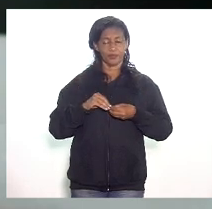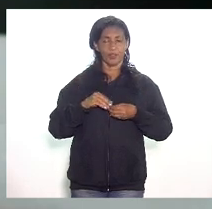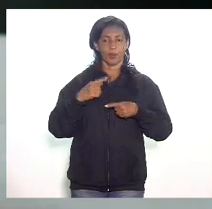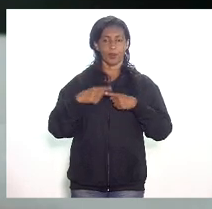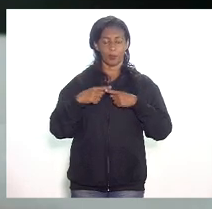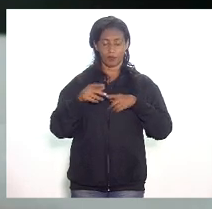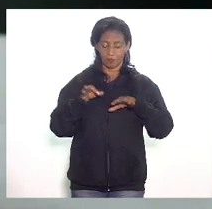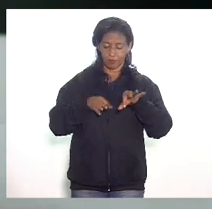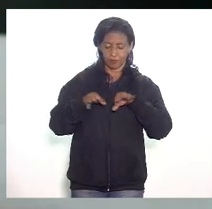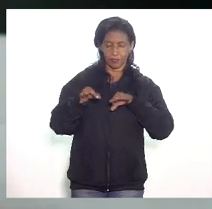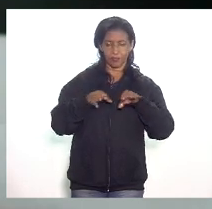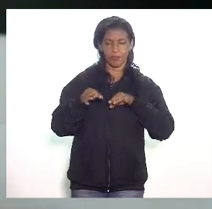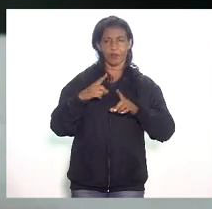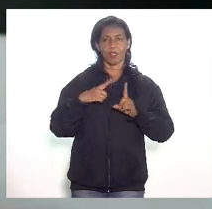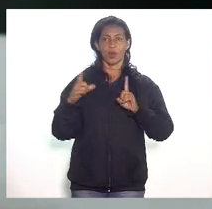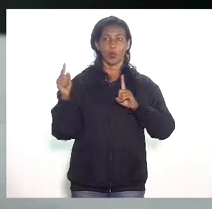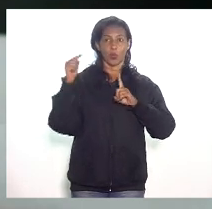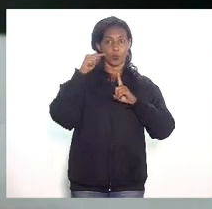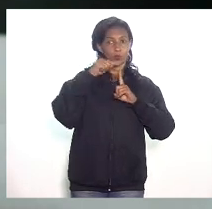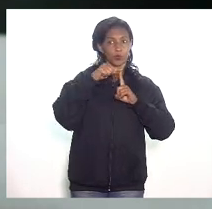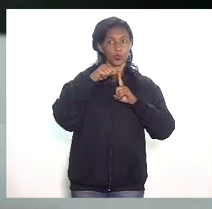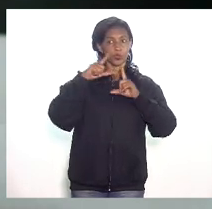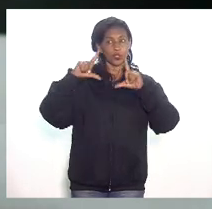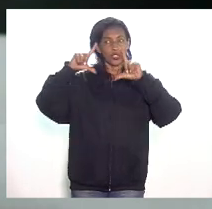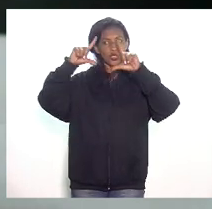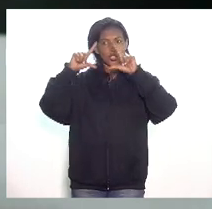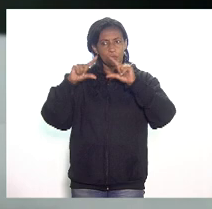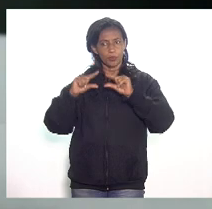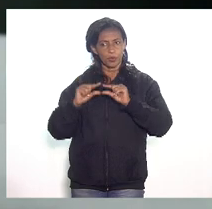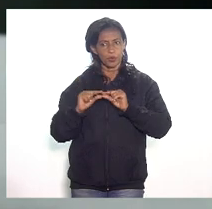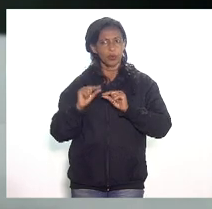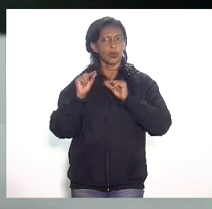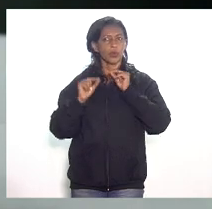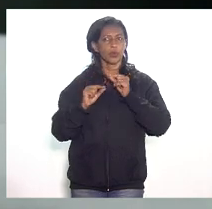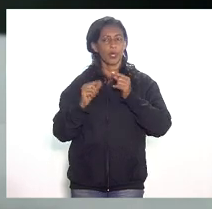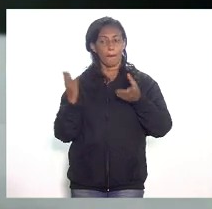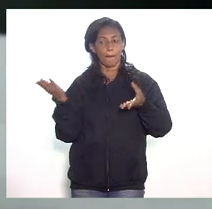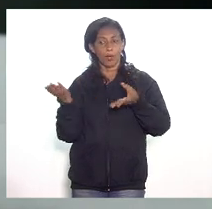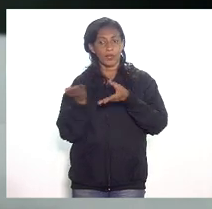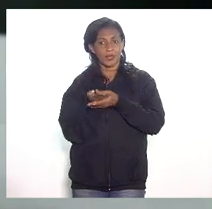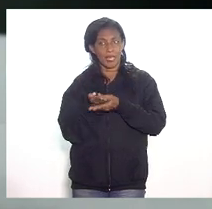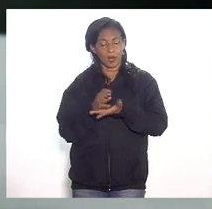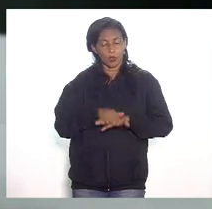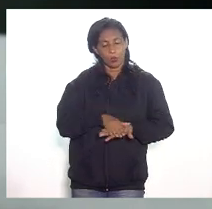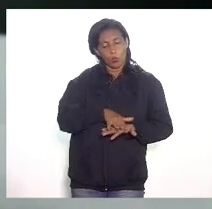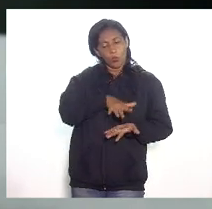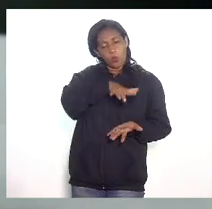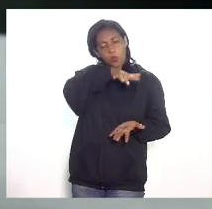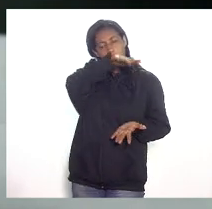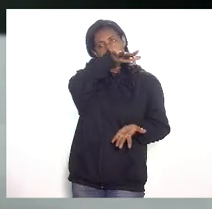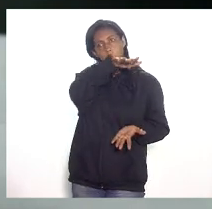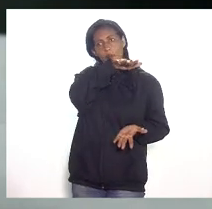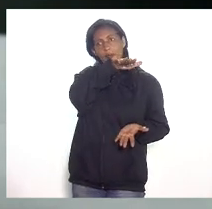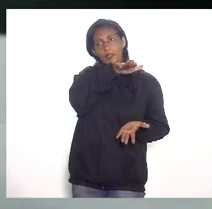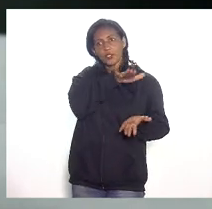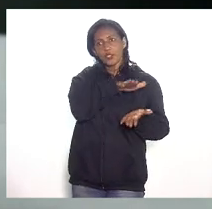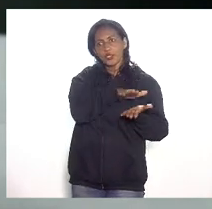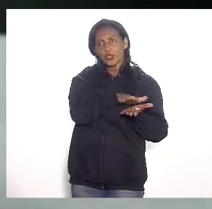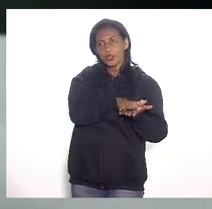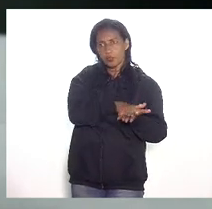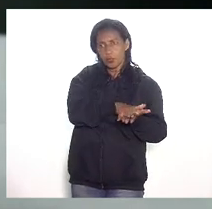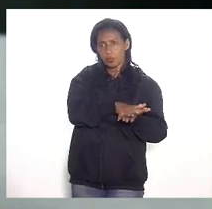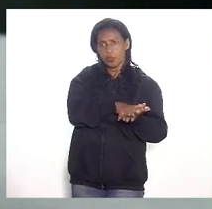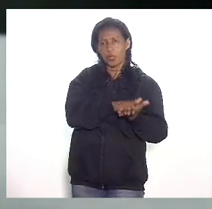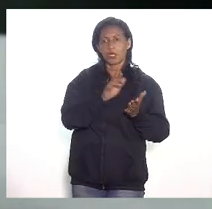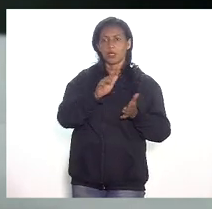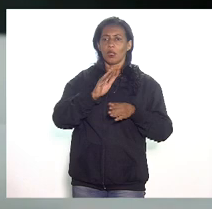como objetivo diminuir o volume de processos que hoje tramito no Judiciário, permitindo, dessa forma, uma